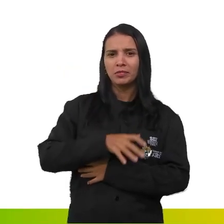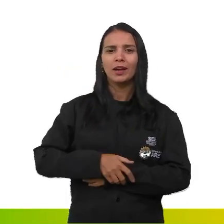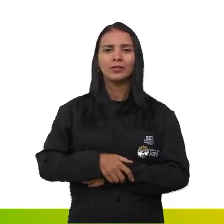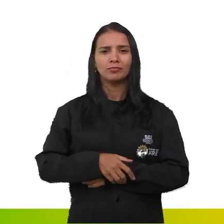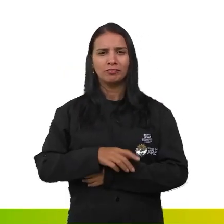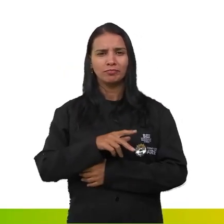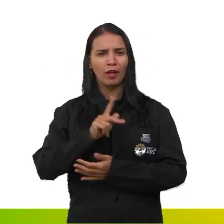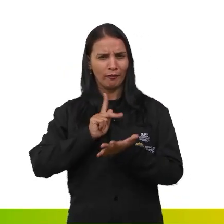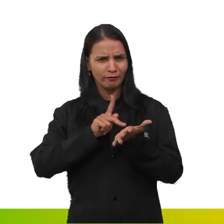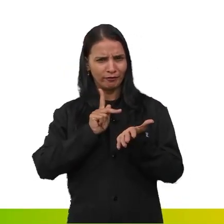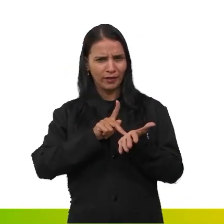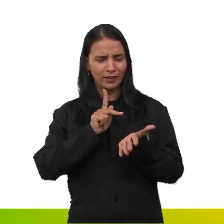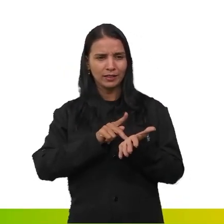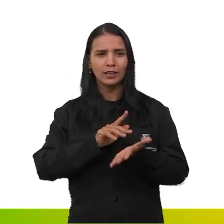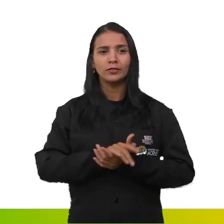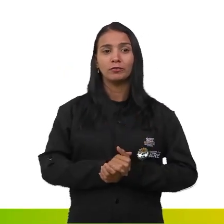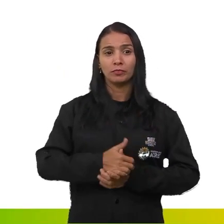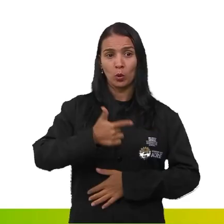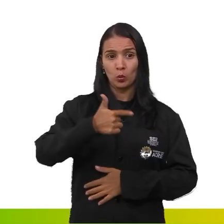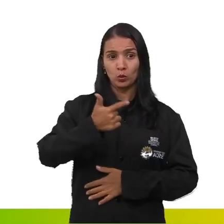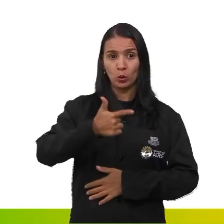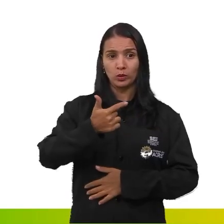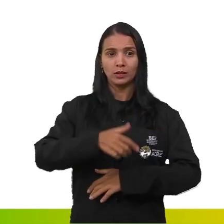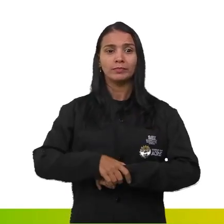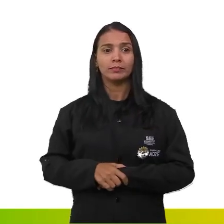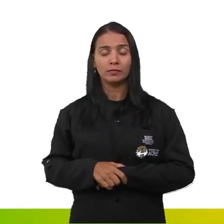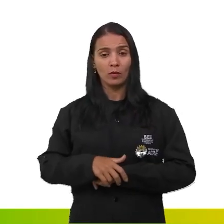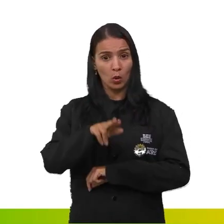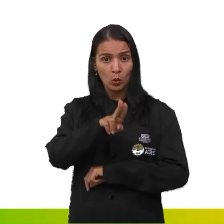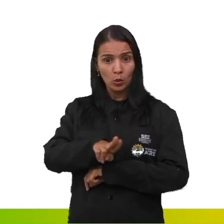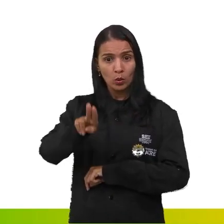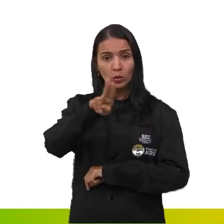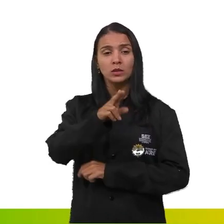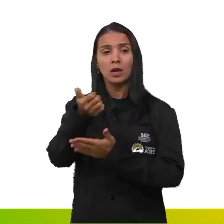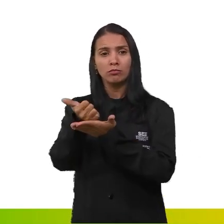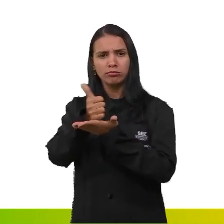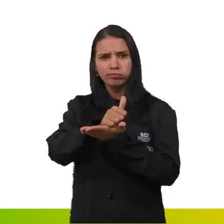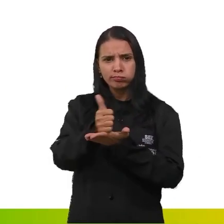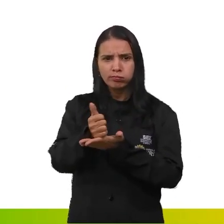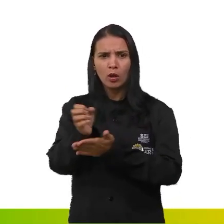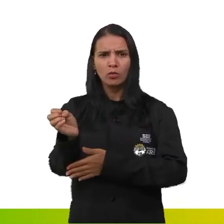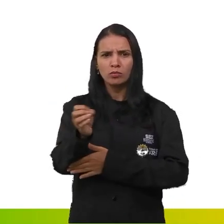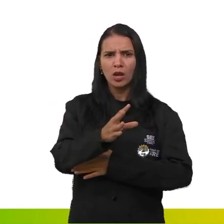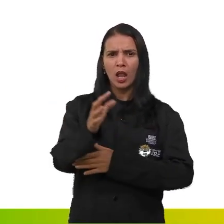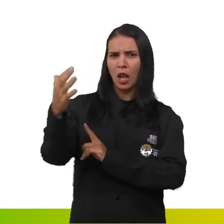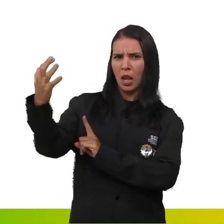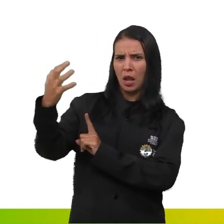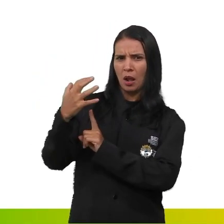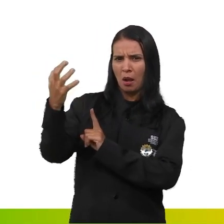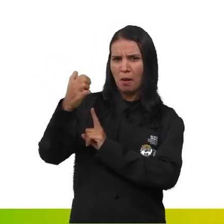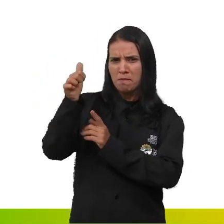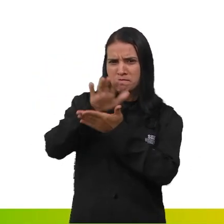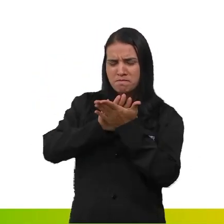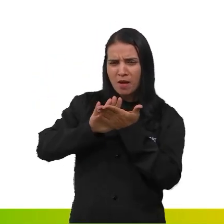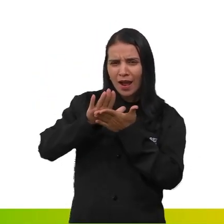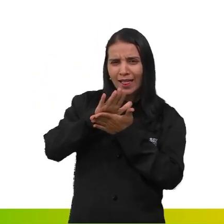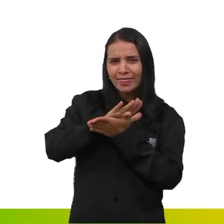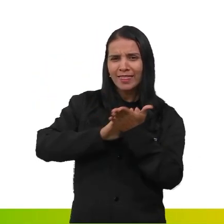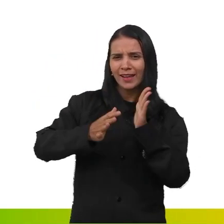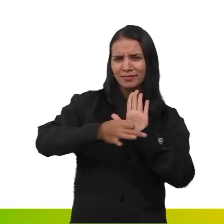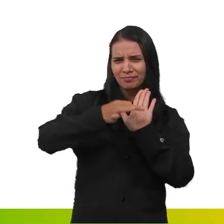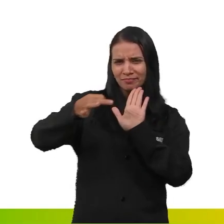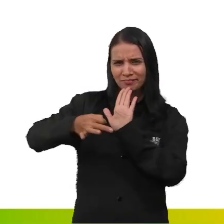ver. Alternativa 2, item 2. O uso de New Games não contribui para a